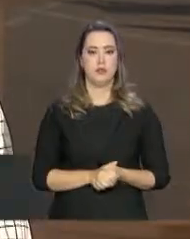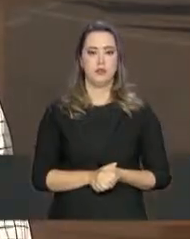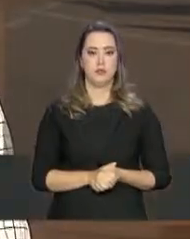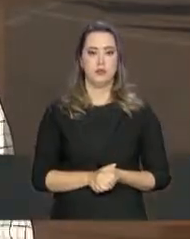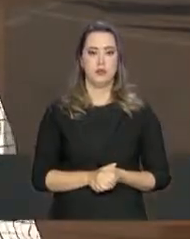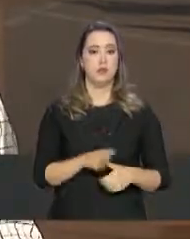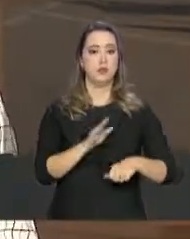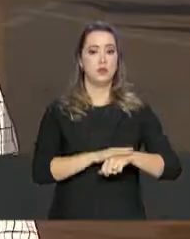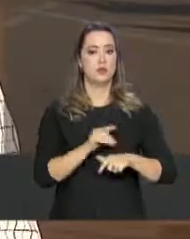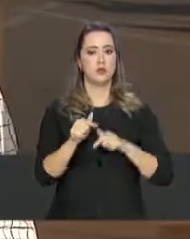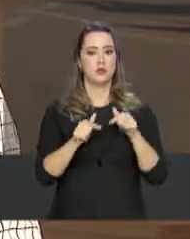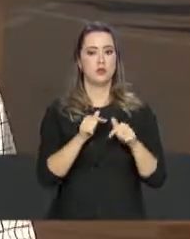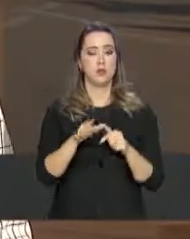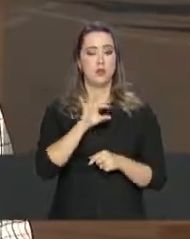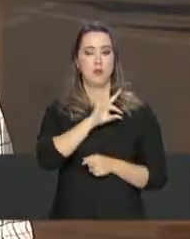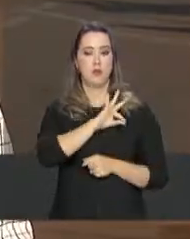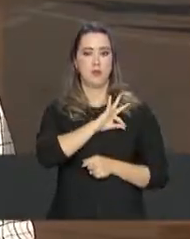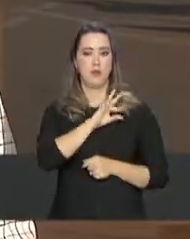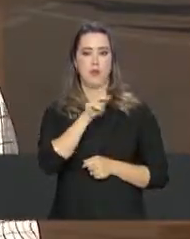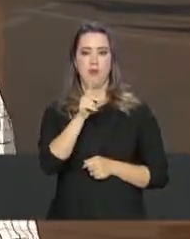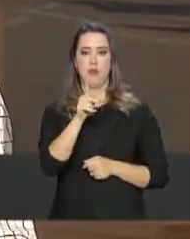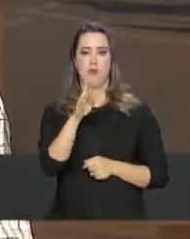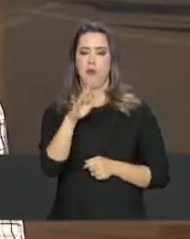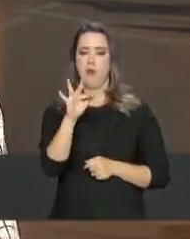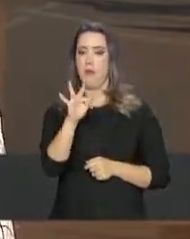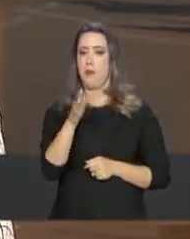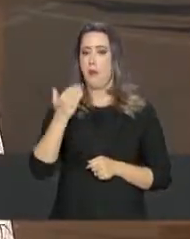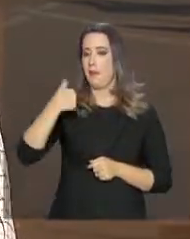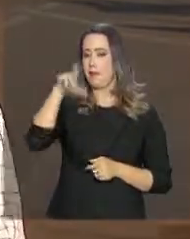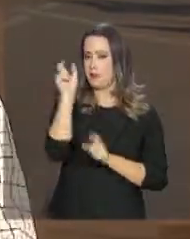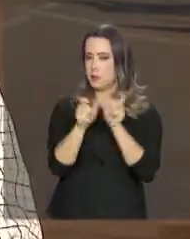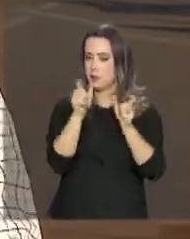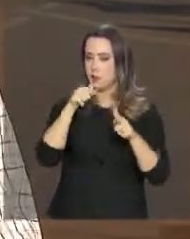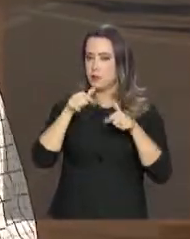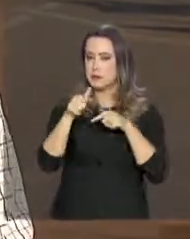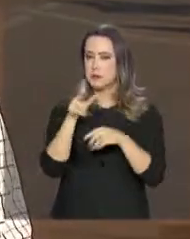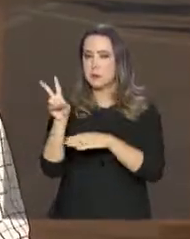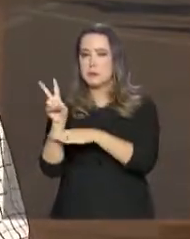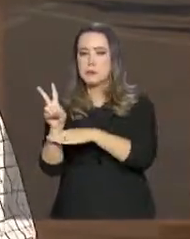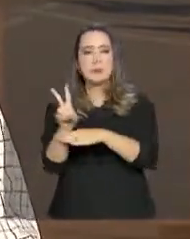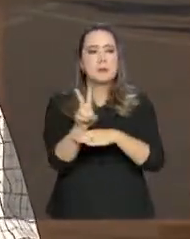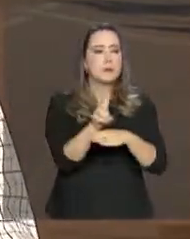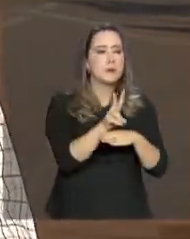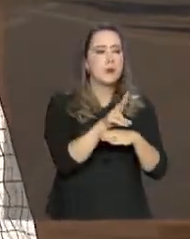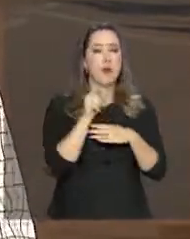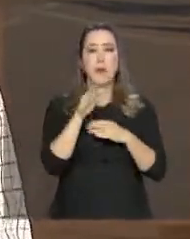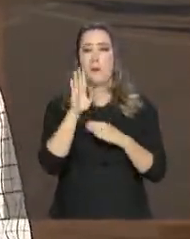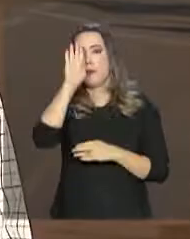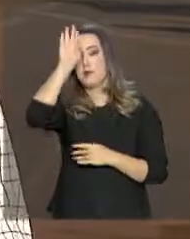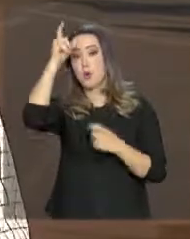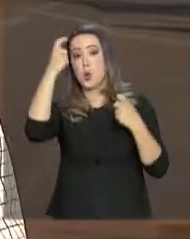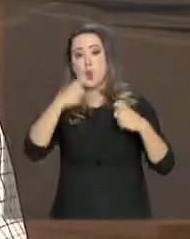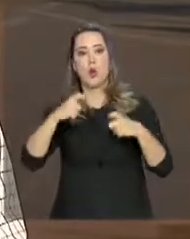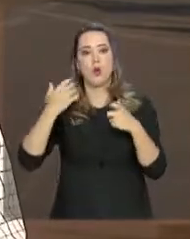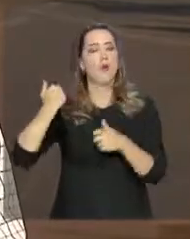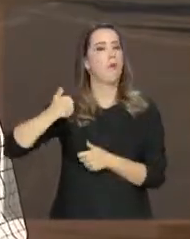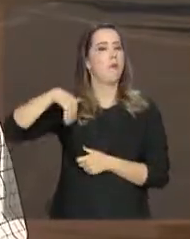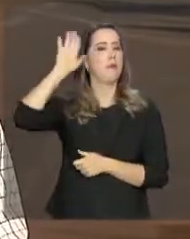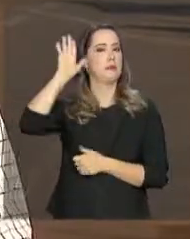Rodoviária Federal vai aumentar o número de agentes nas rodovias, principalmente nos pontos com maior